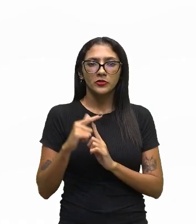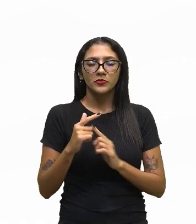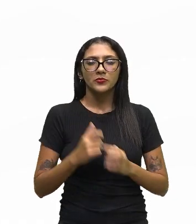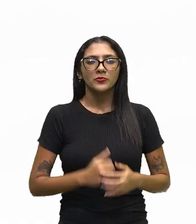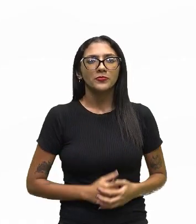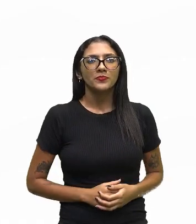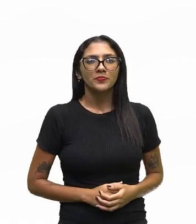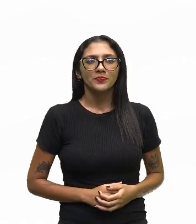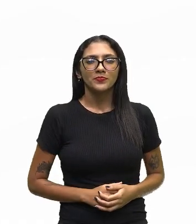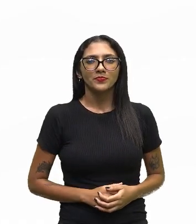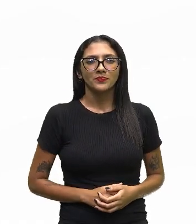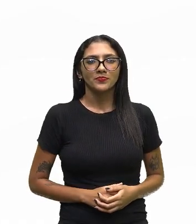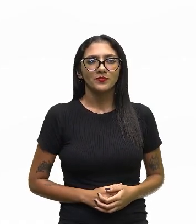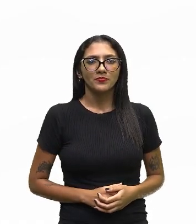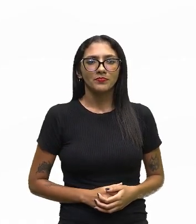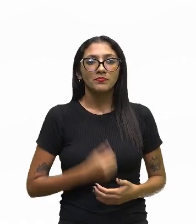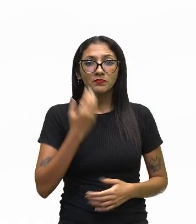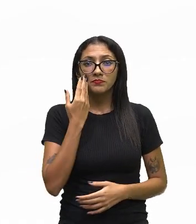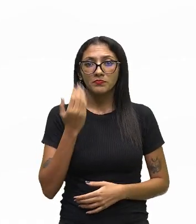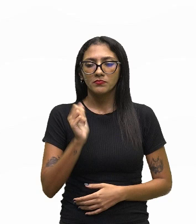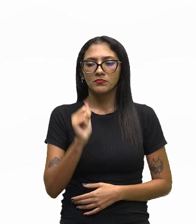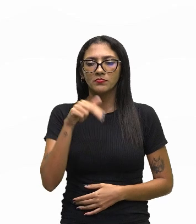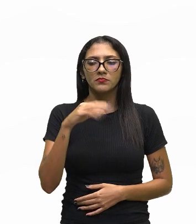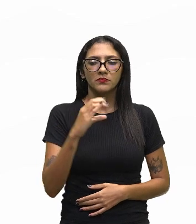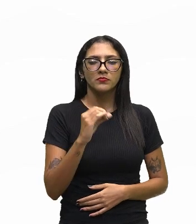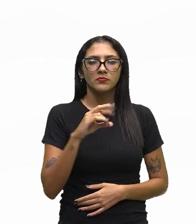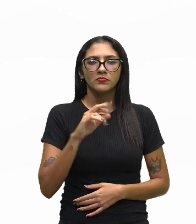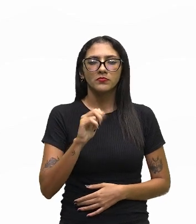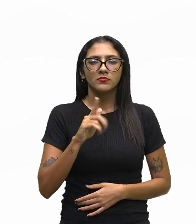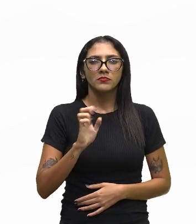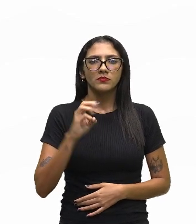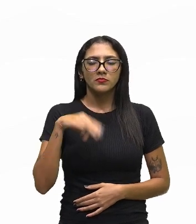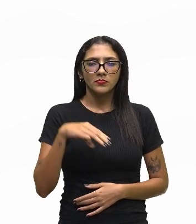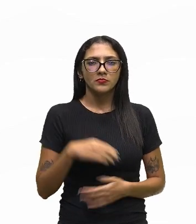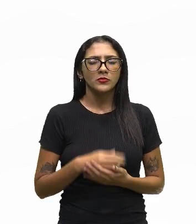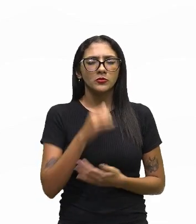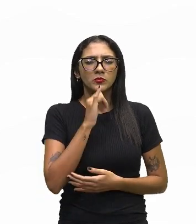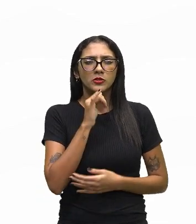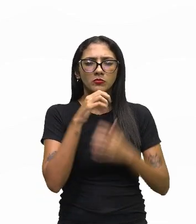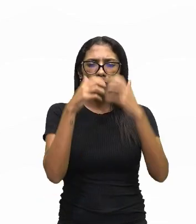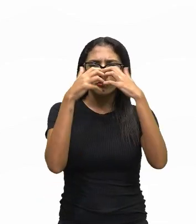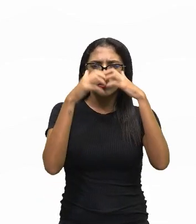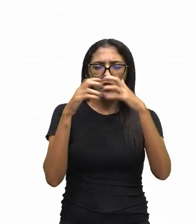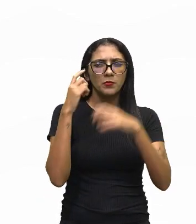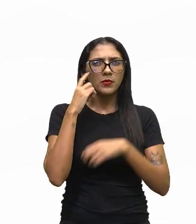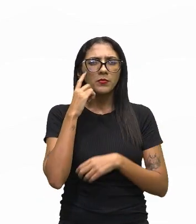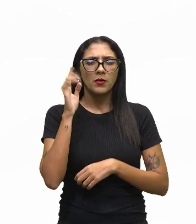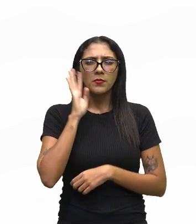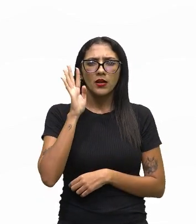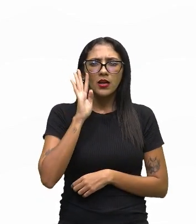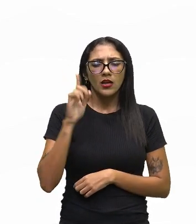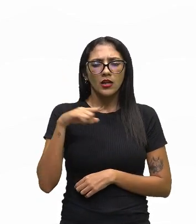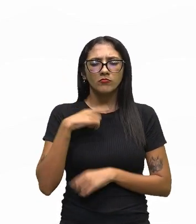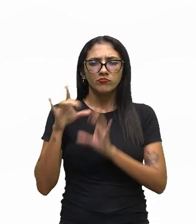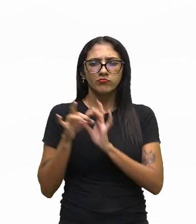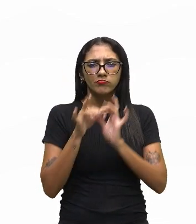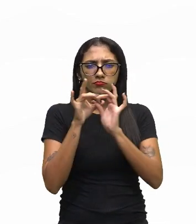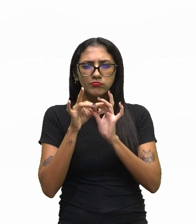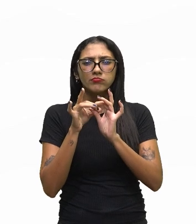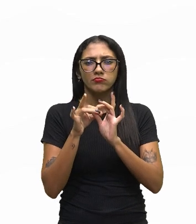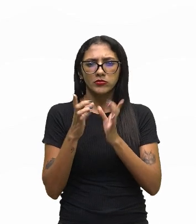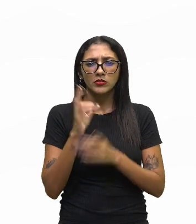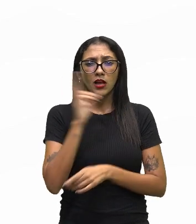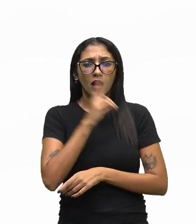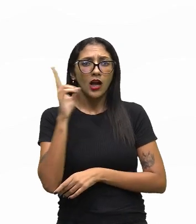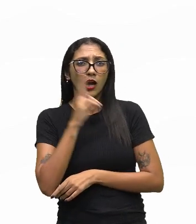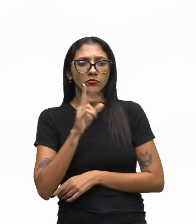A outra é a ancoragem, onde o cérebro se ancora em números e informações para julgar